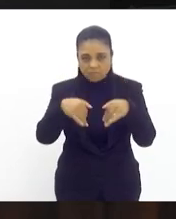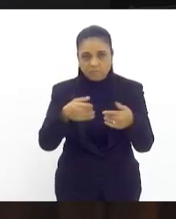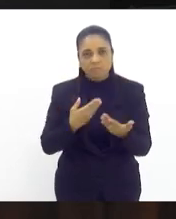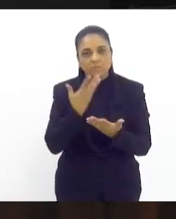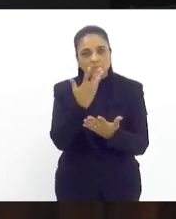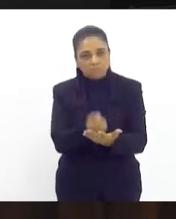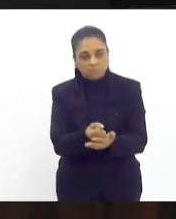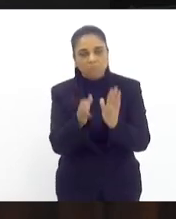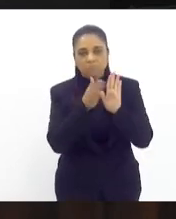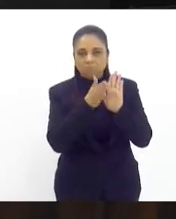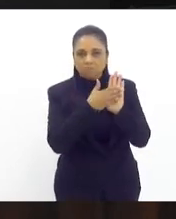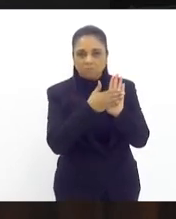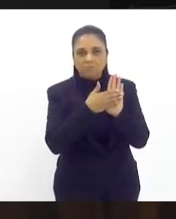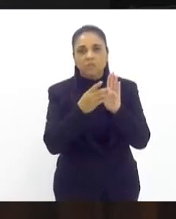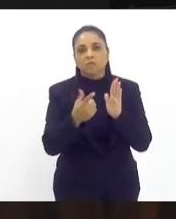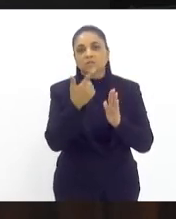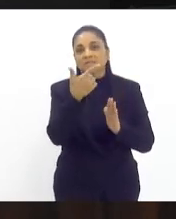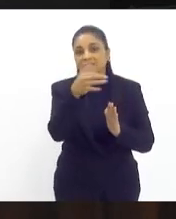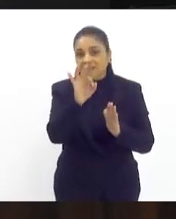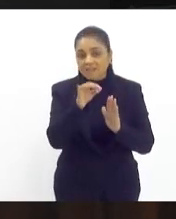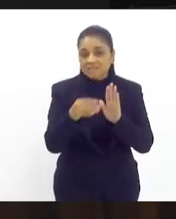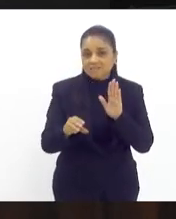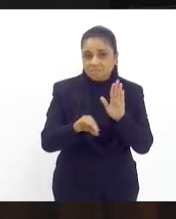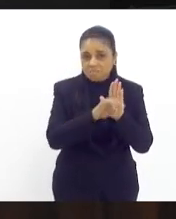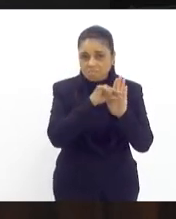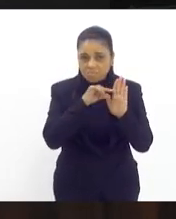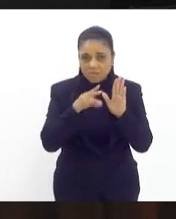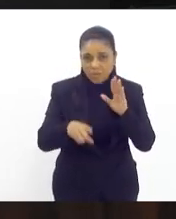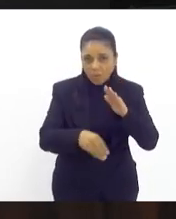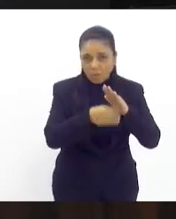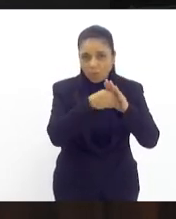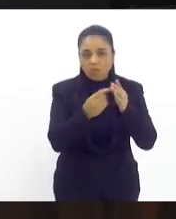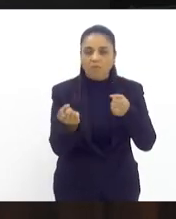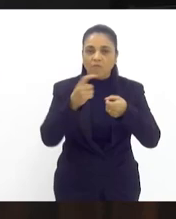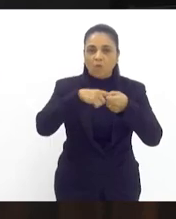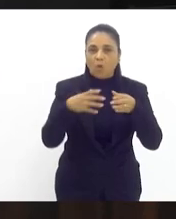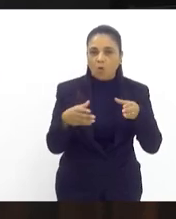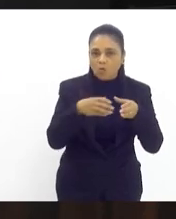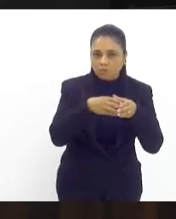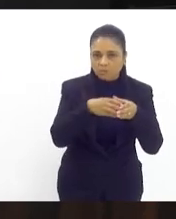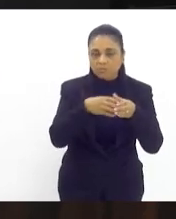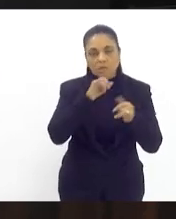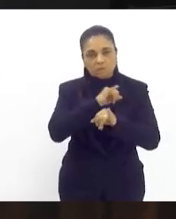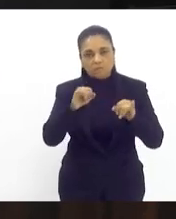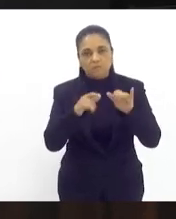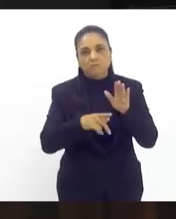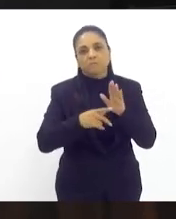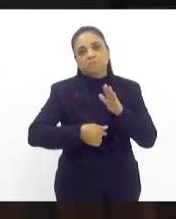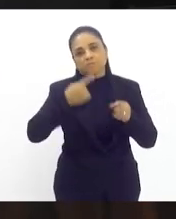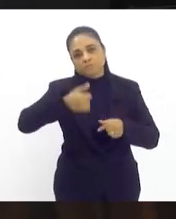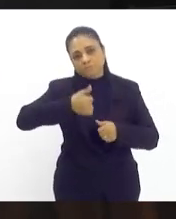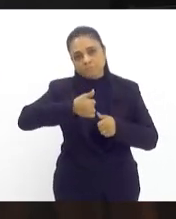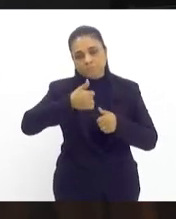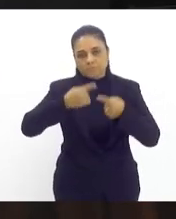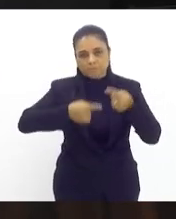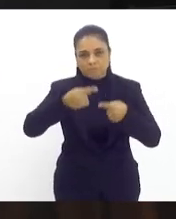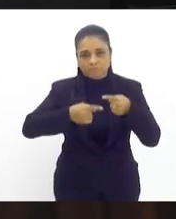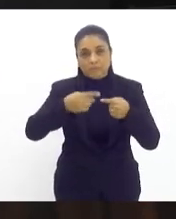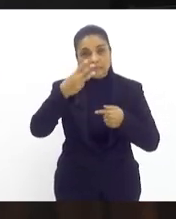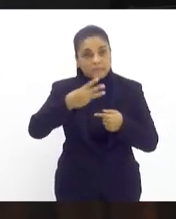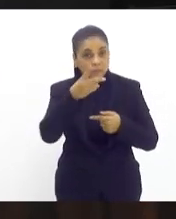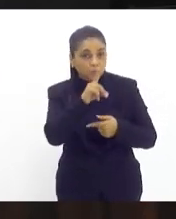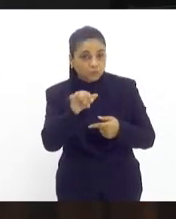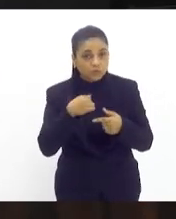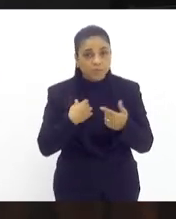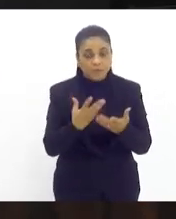apresente proposta recebeu 10 emendas e retorna às comissões é anunciam em primeira discussão terceiro dia